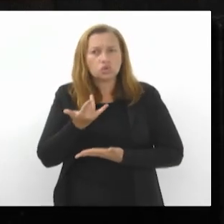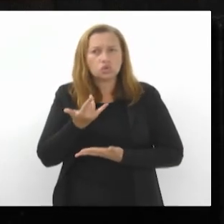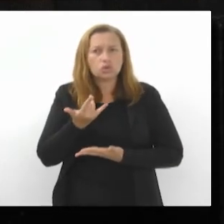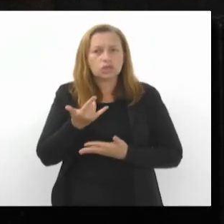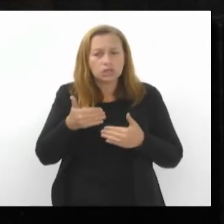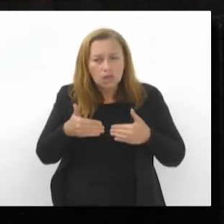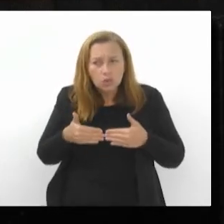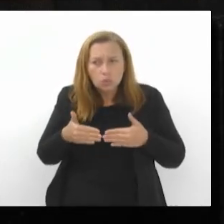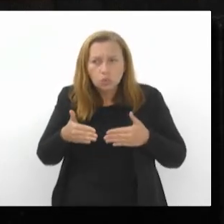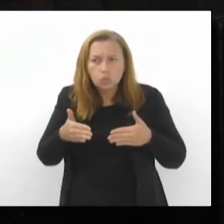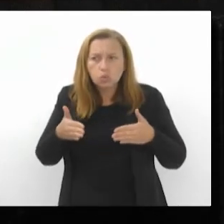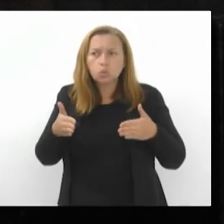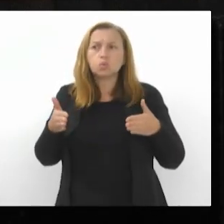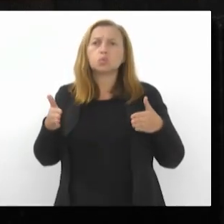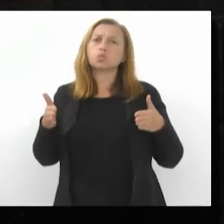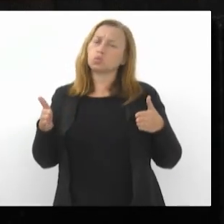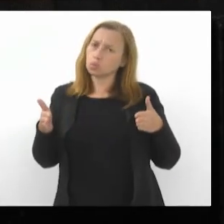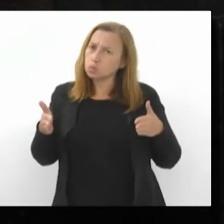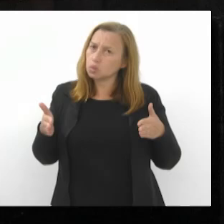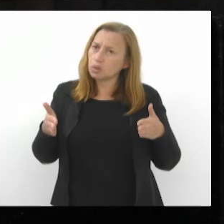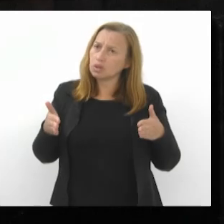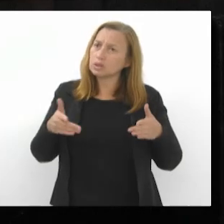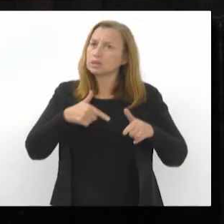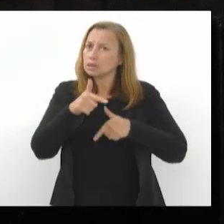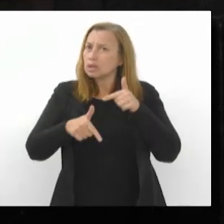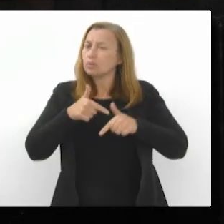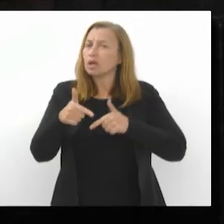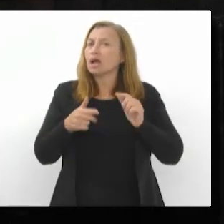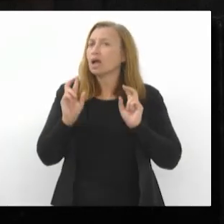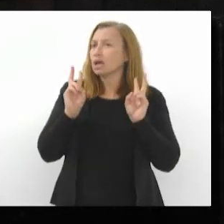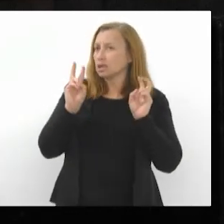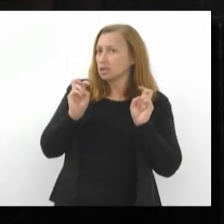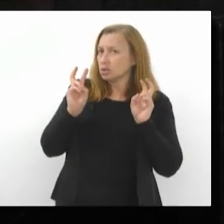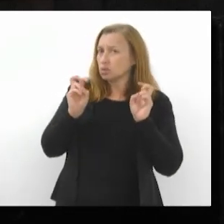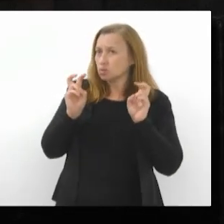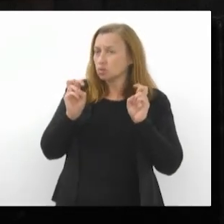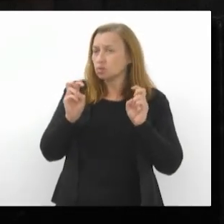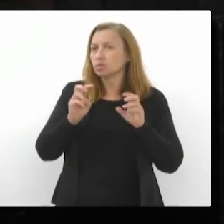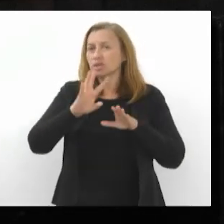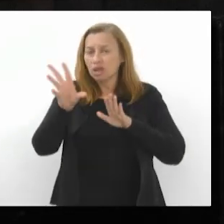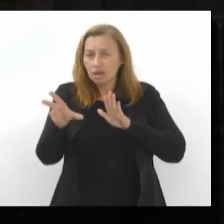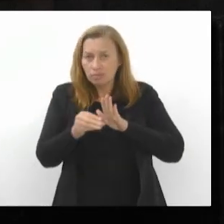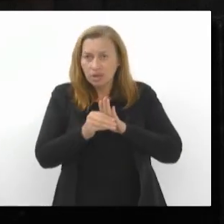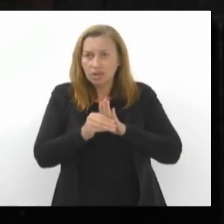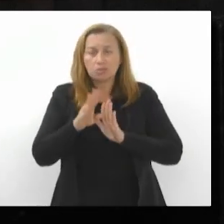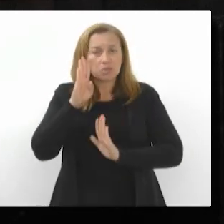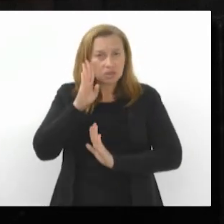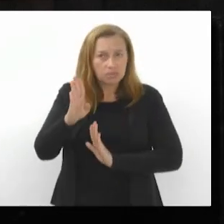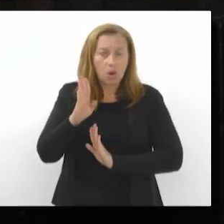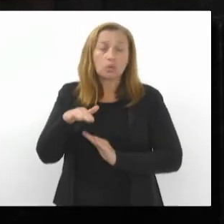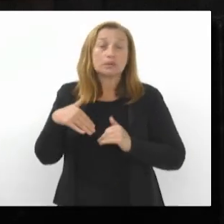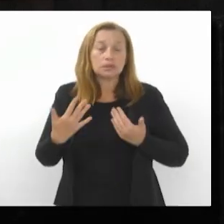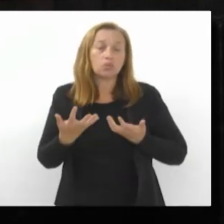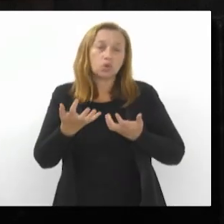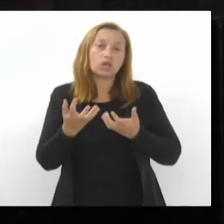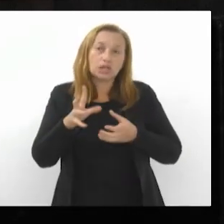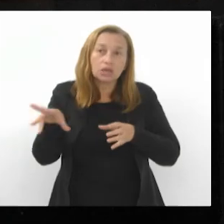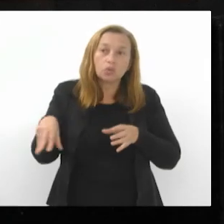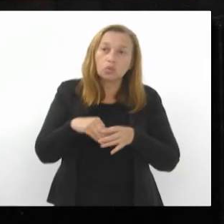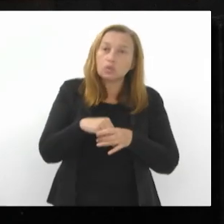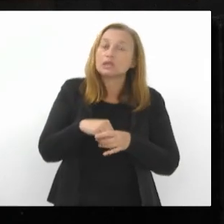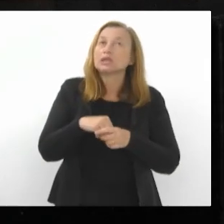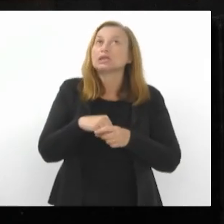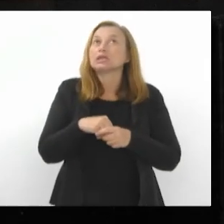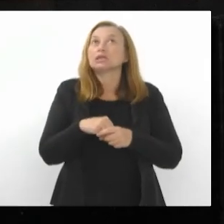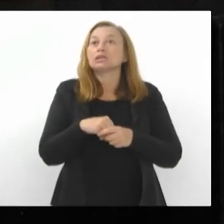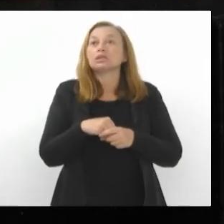abrindo um caminho para a gente trabalhar essa questão da emenda de prioridade. Então, queria colocar